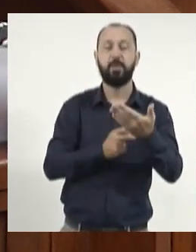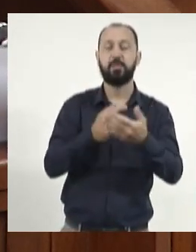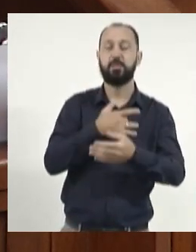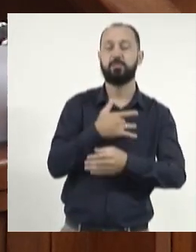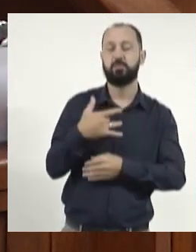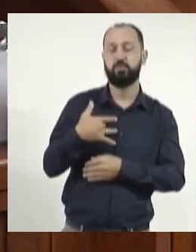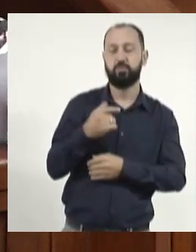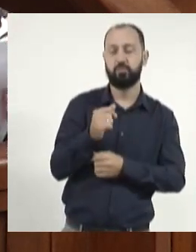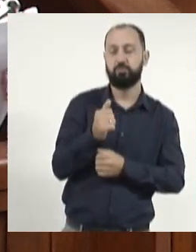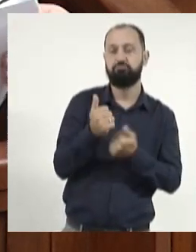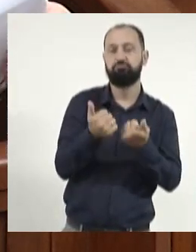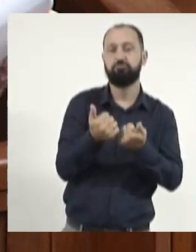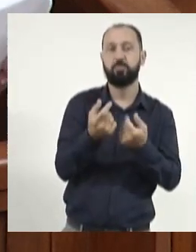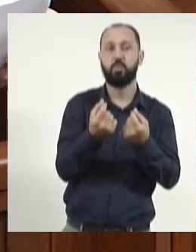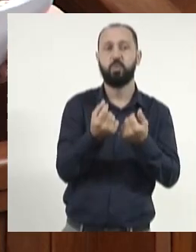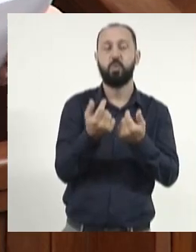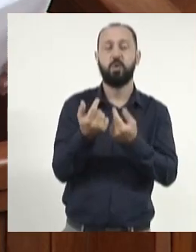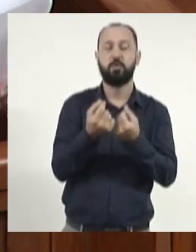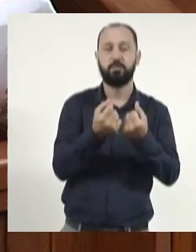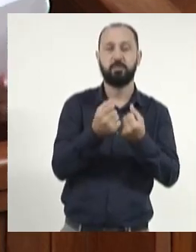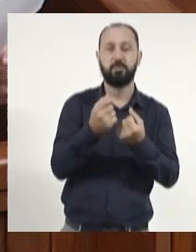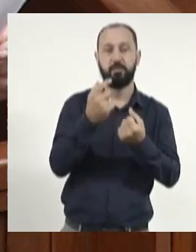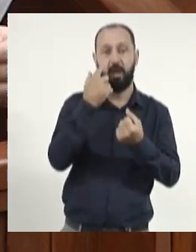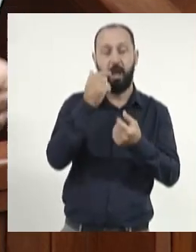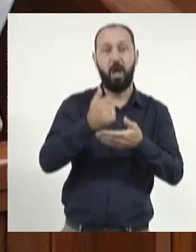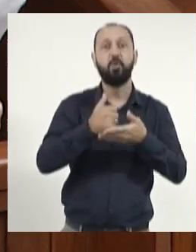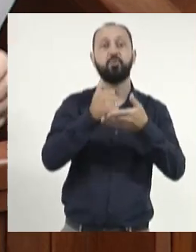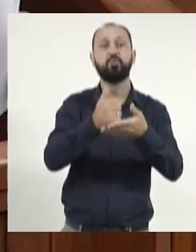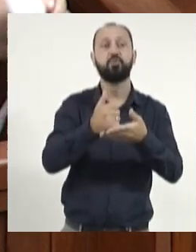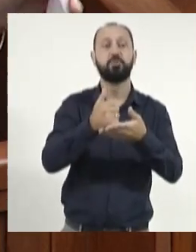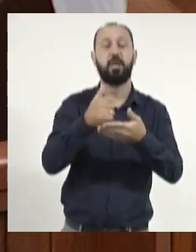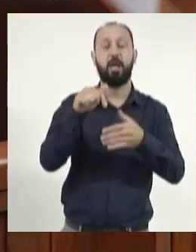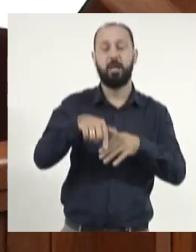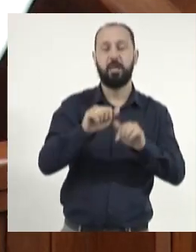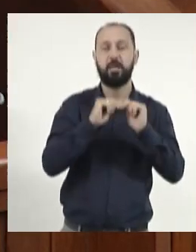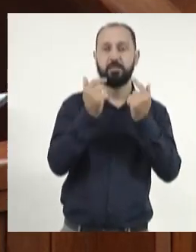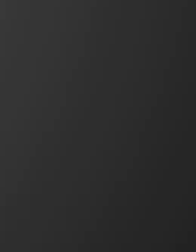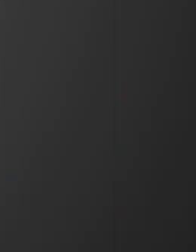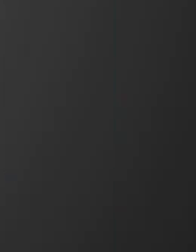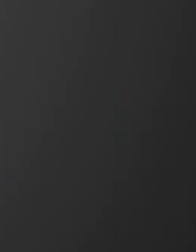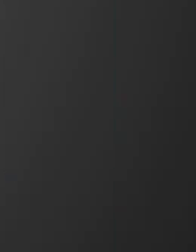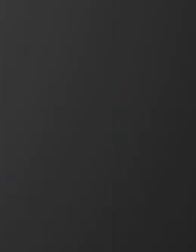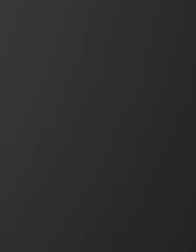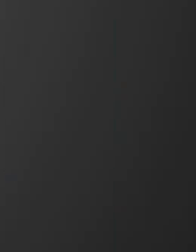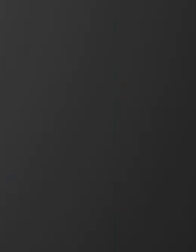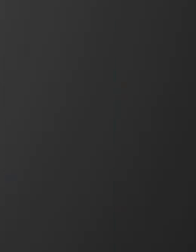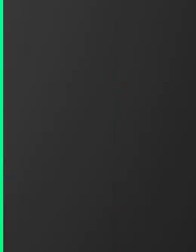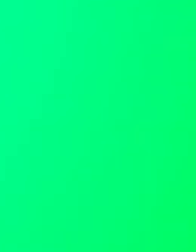saúde financeira da instituição de forma a auxiliar a Assembleia Legislativa, como eu disse.